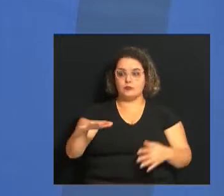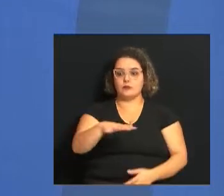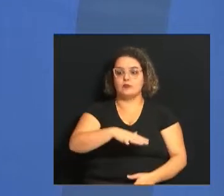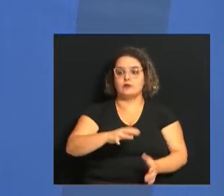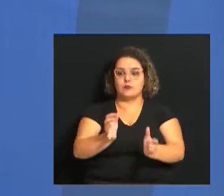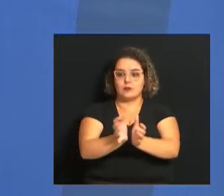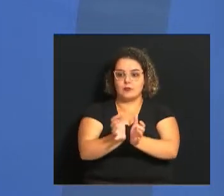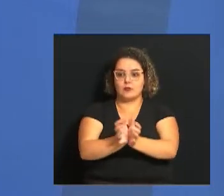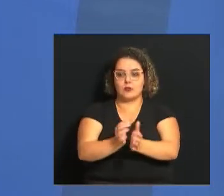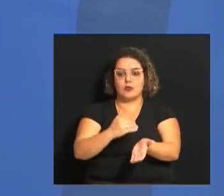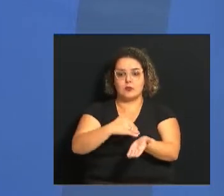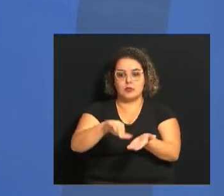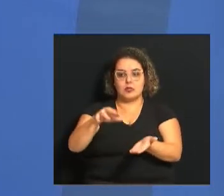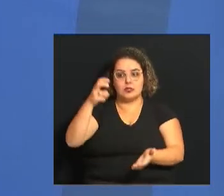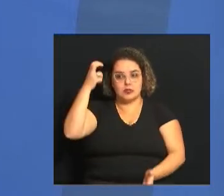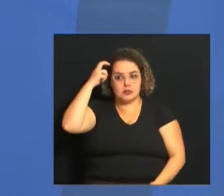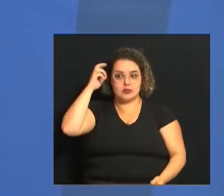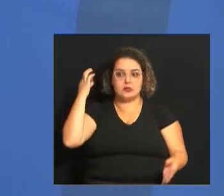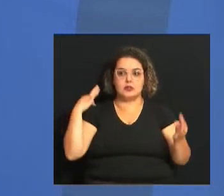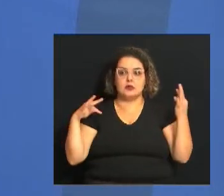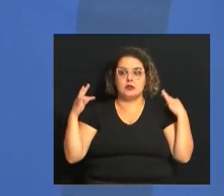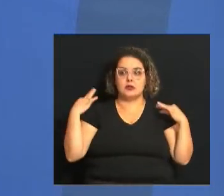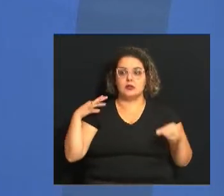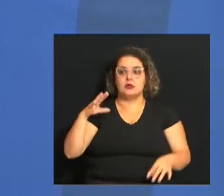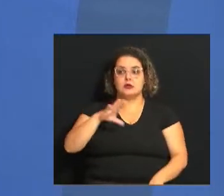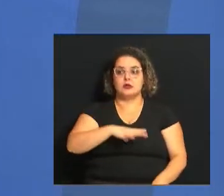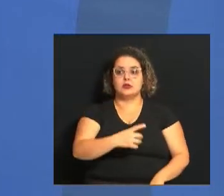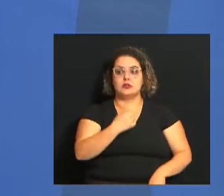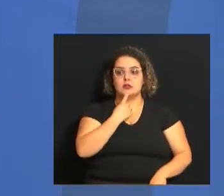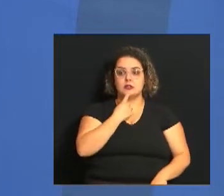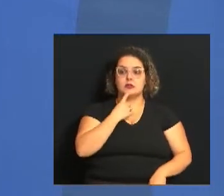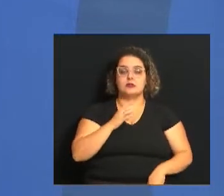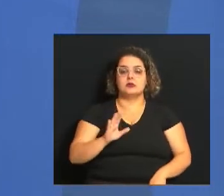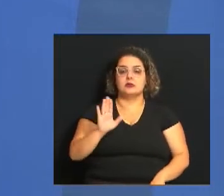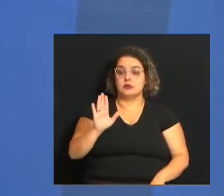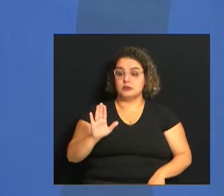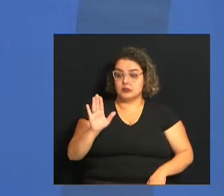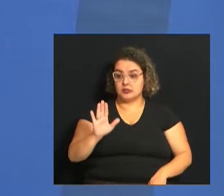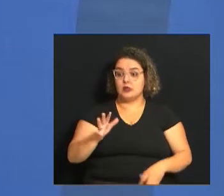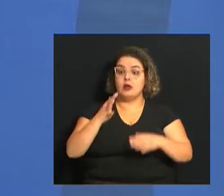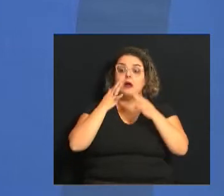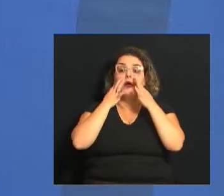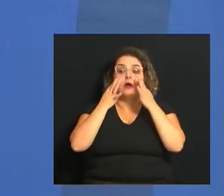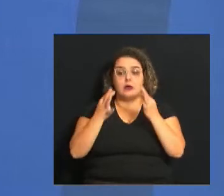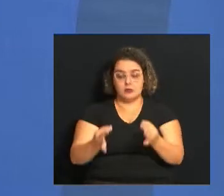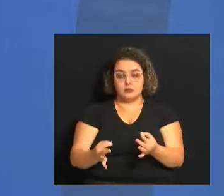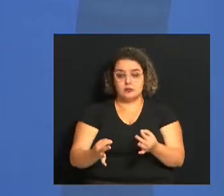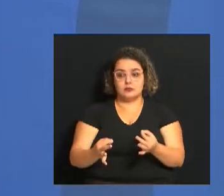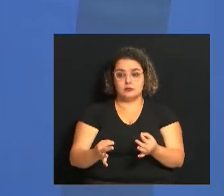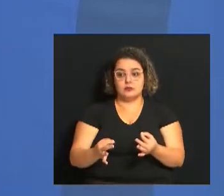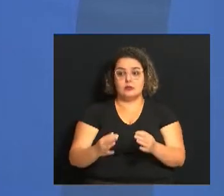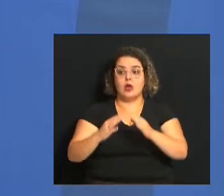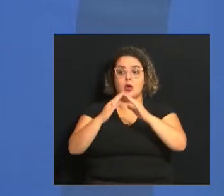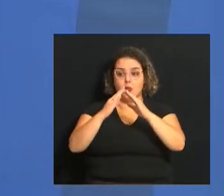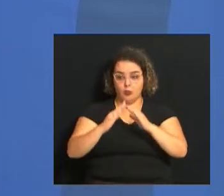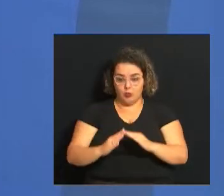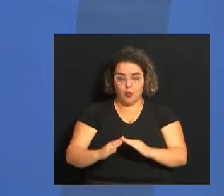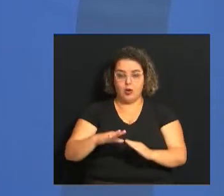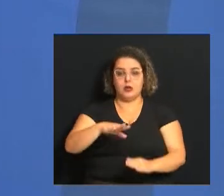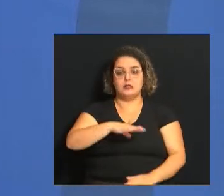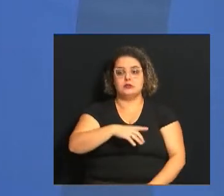pela Secretaria de Cultura aqui da cidade. Os candidatos, atenção, devem ser residentes na região de